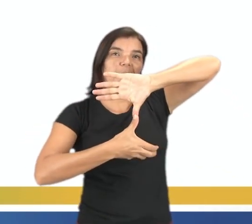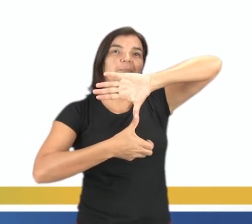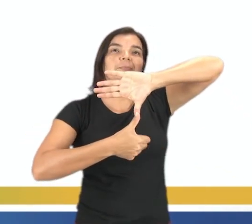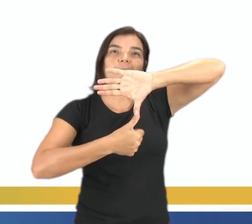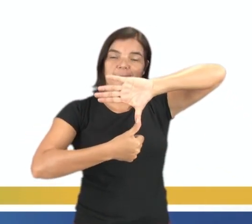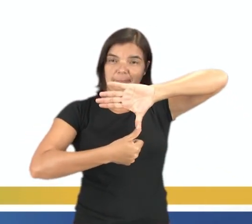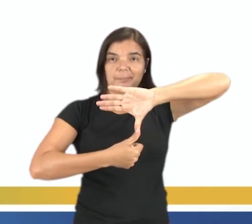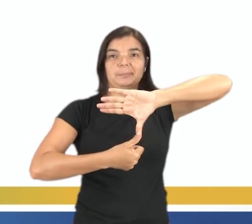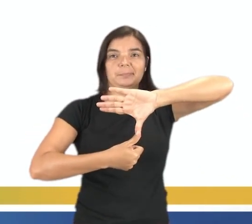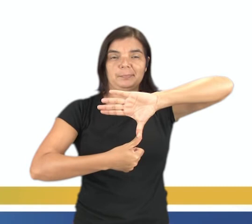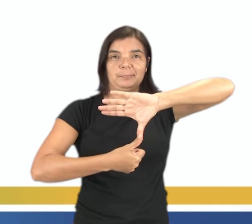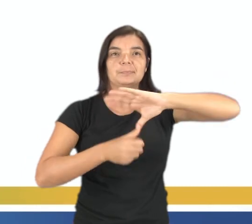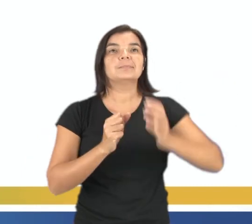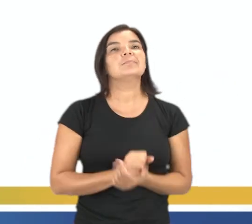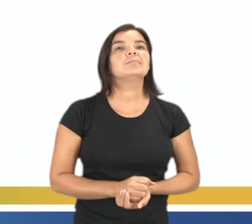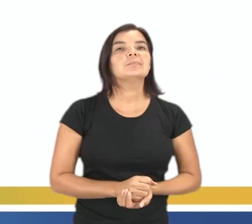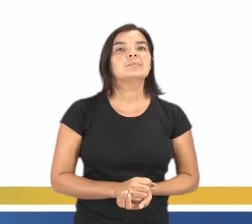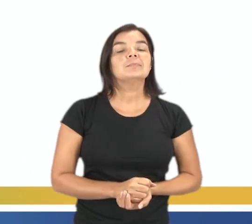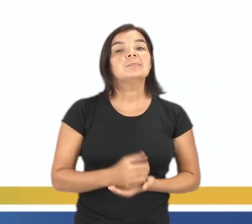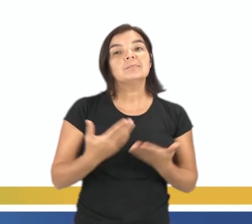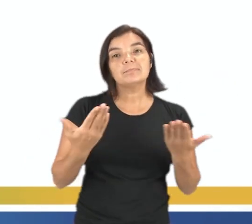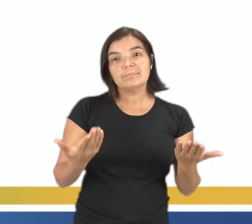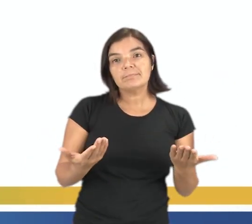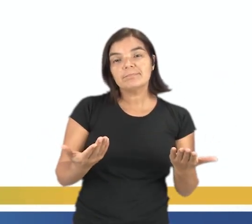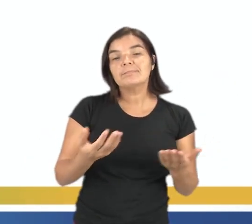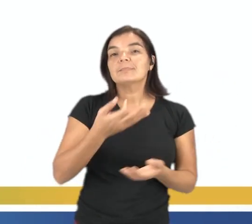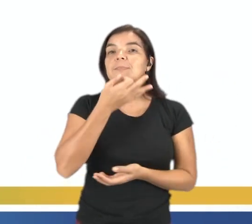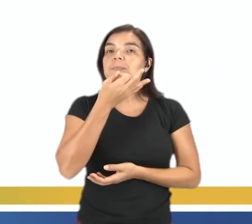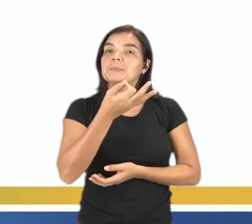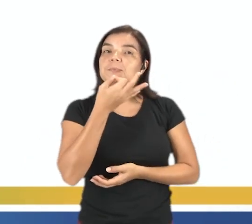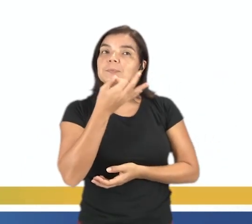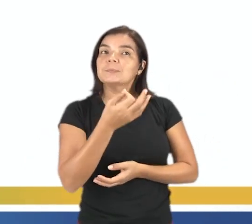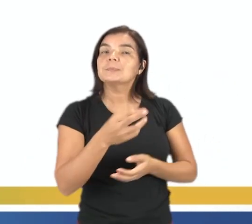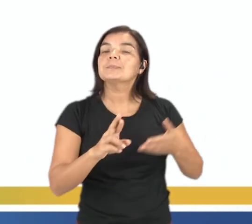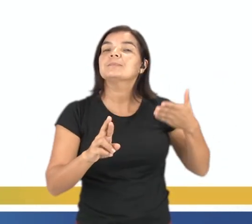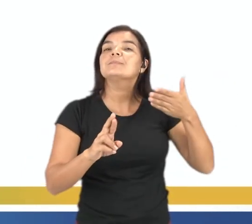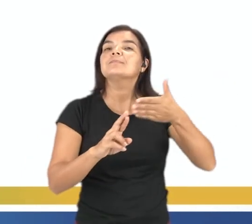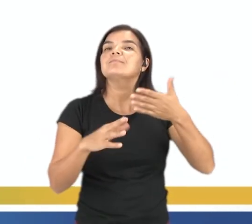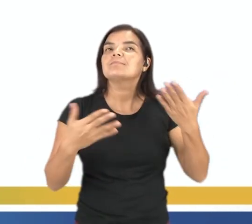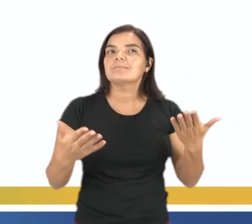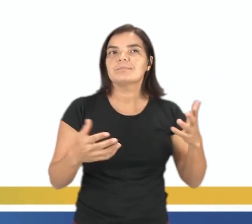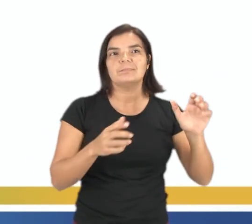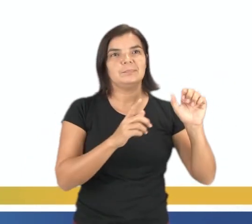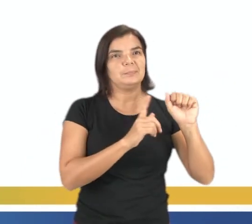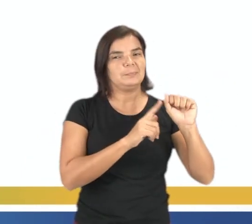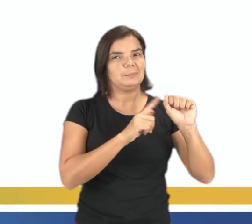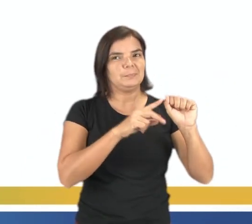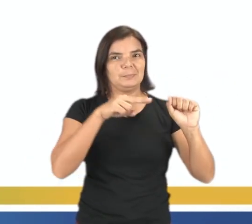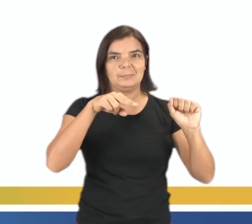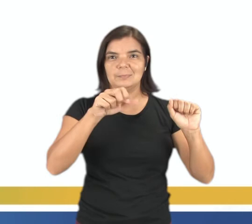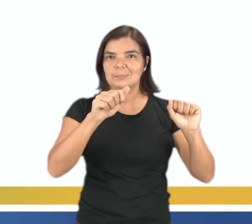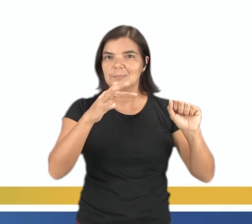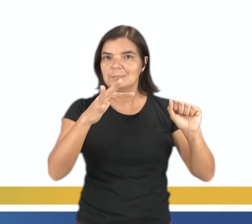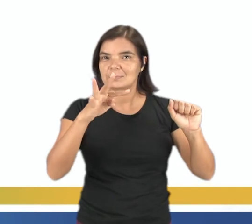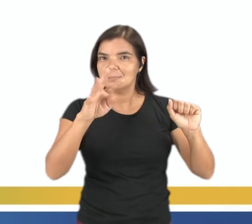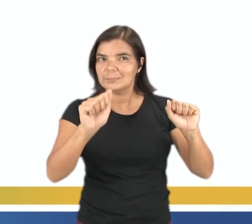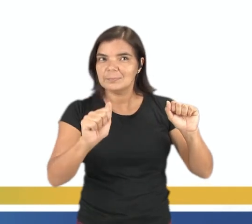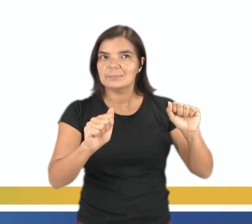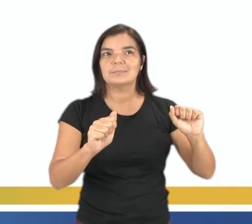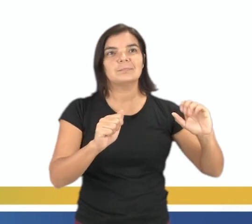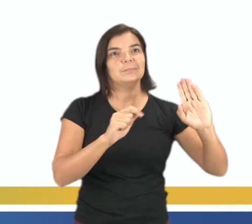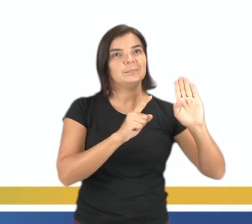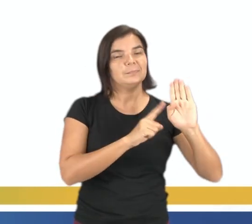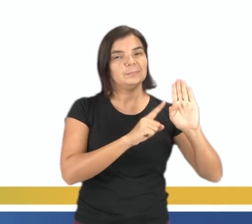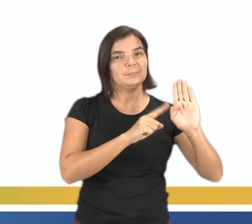e política da América do Sul. Esta citação refere-se ao, quem será? Letra A, ao